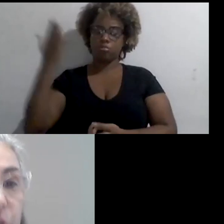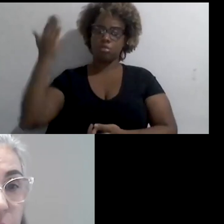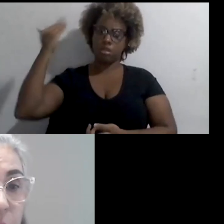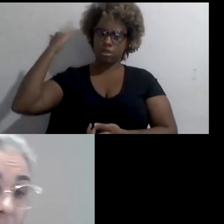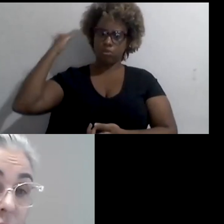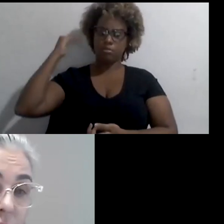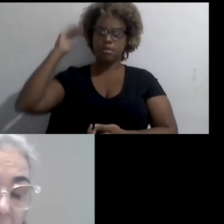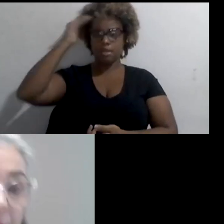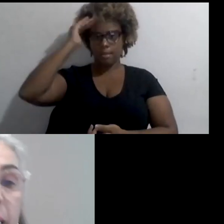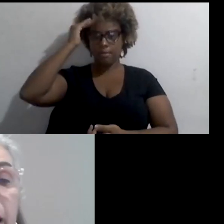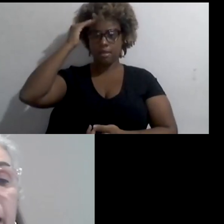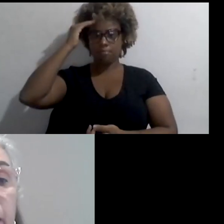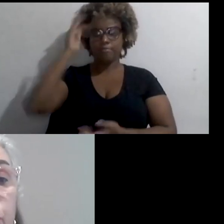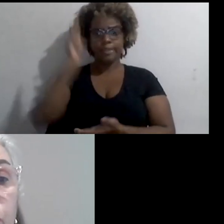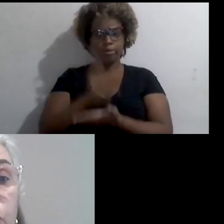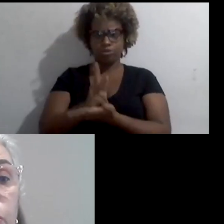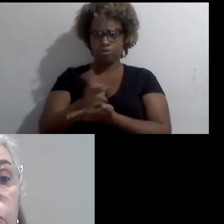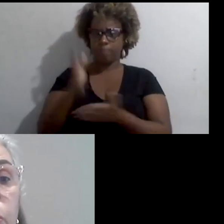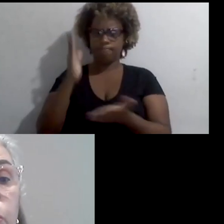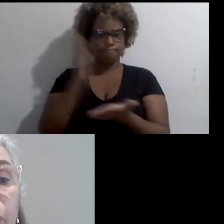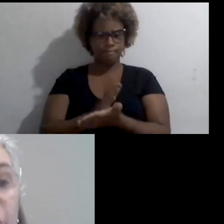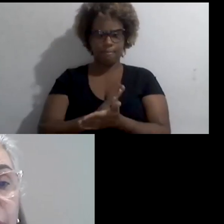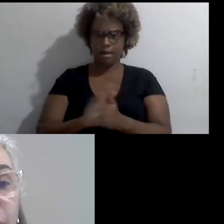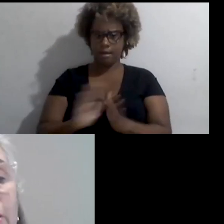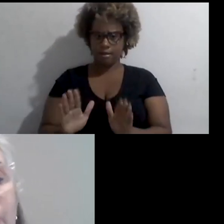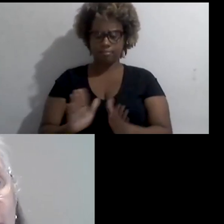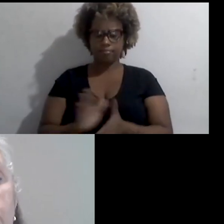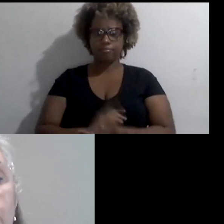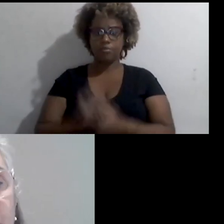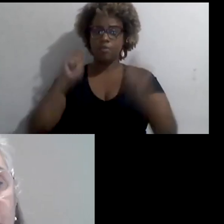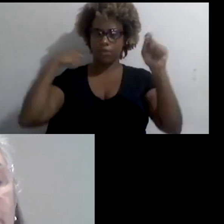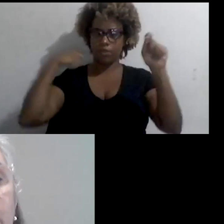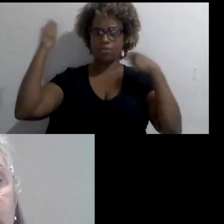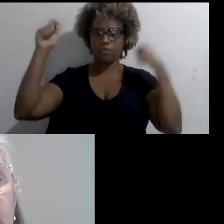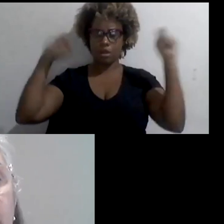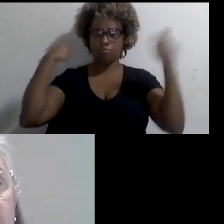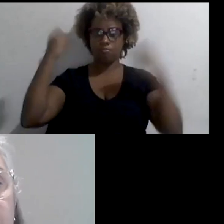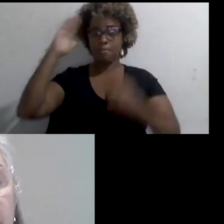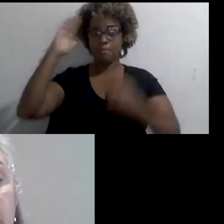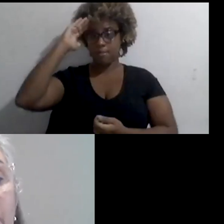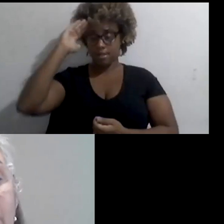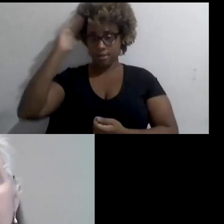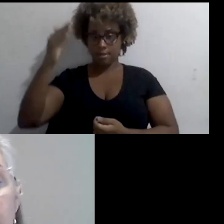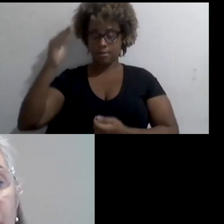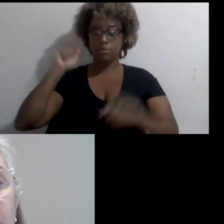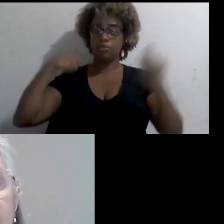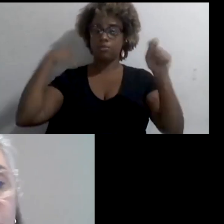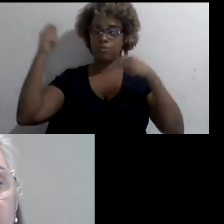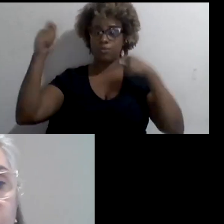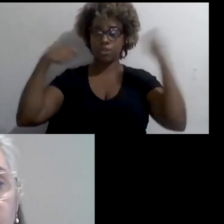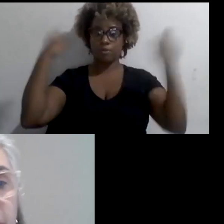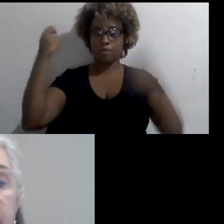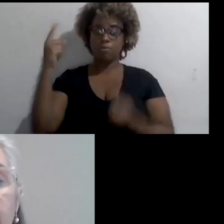de descontinuação, né, do festival, principalmente dos festivais do primeiro semestre, mas não tivemos